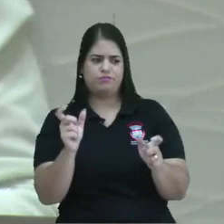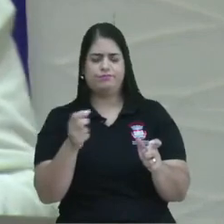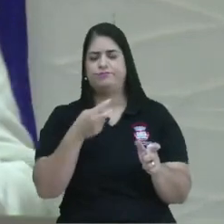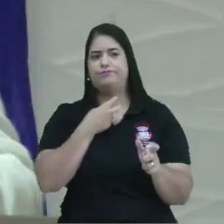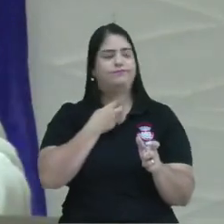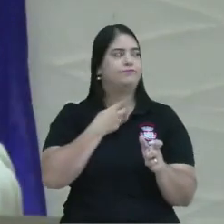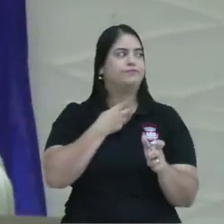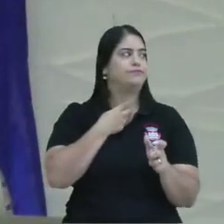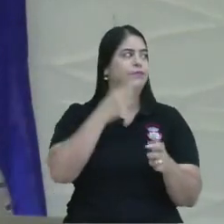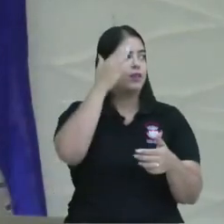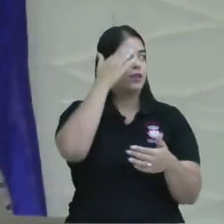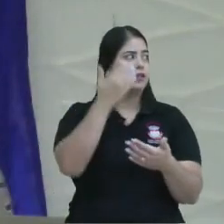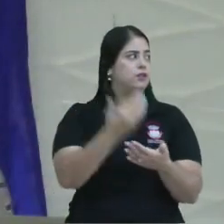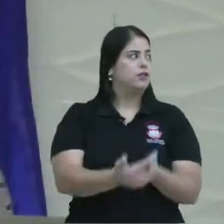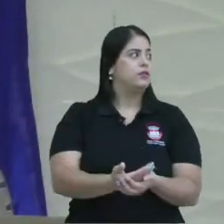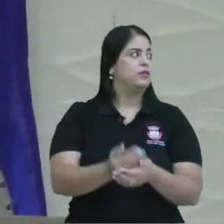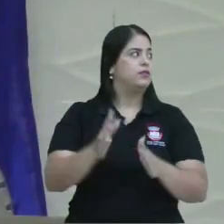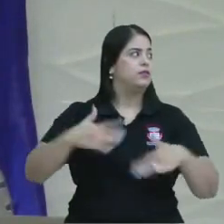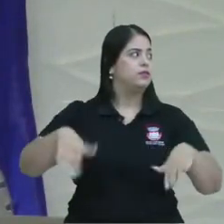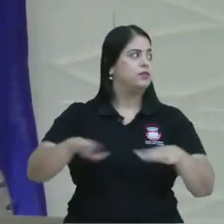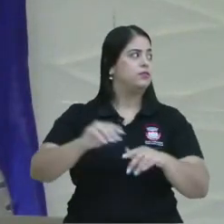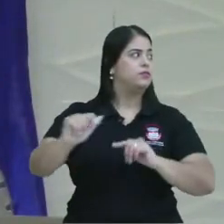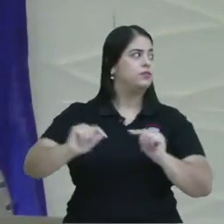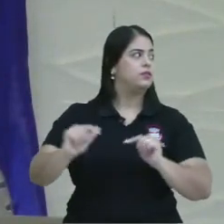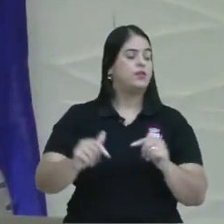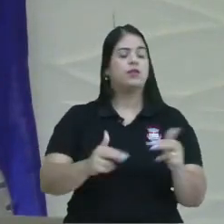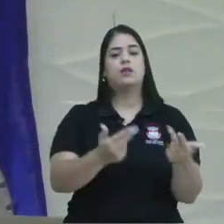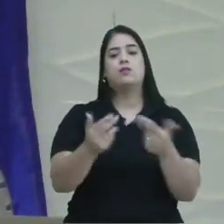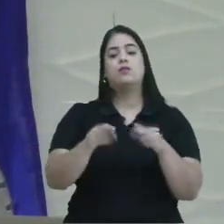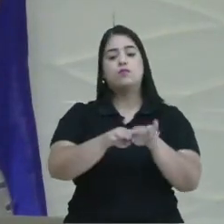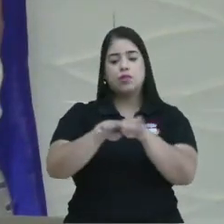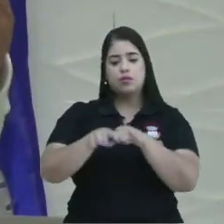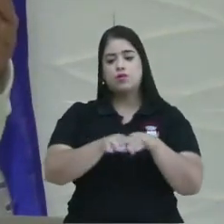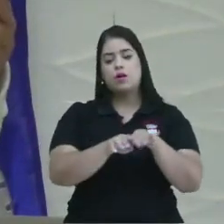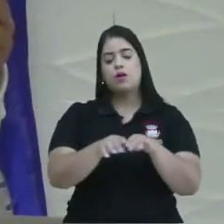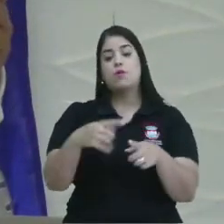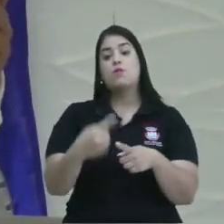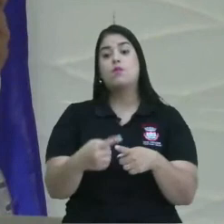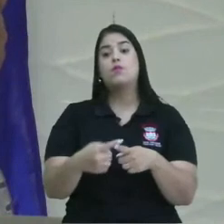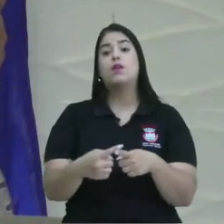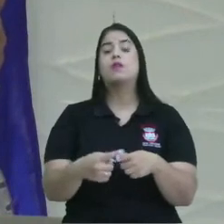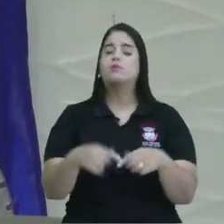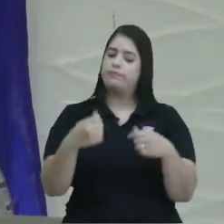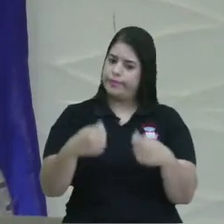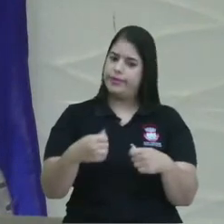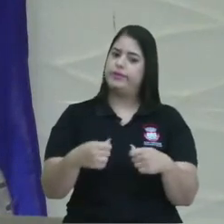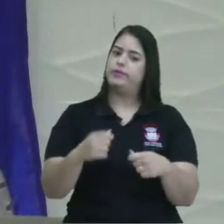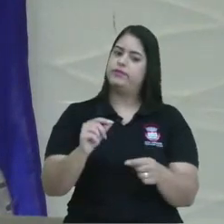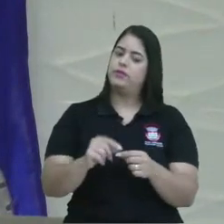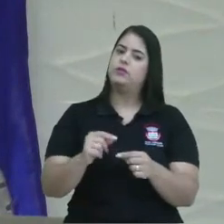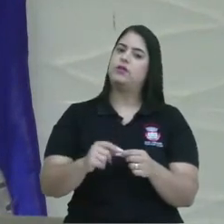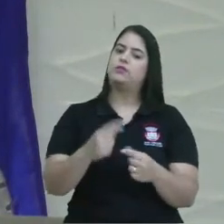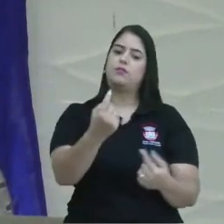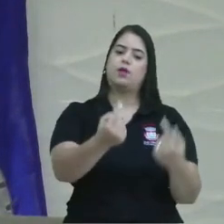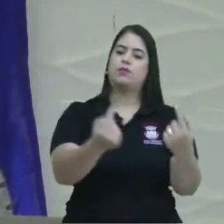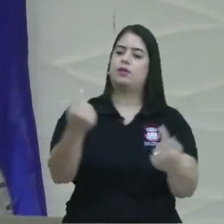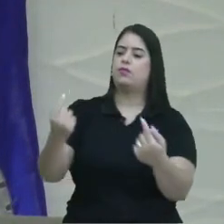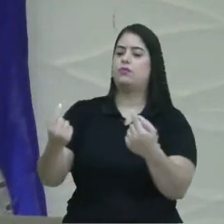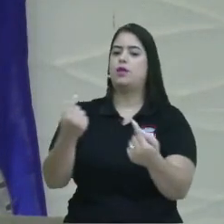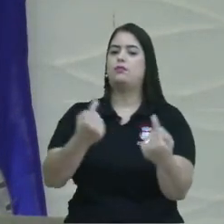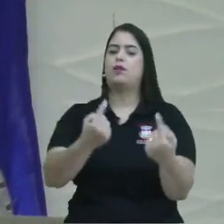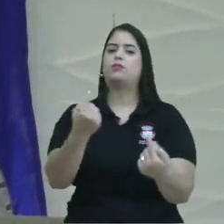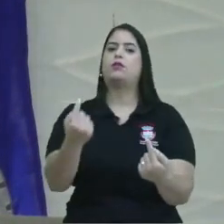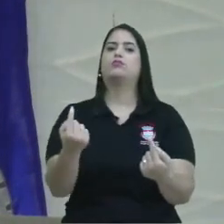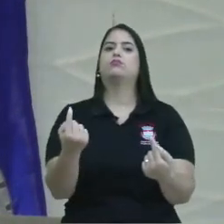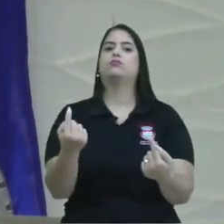que todos têm que trabalhar dessa forma. Porque a gente, é uma missão dada a cada um da gente. Nem todo mundo